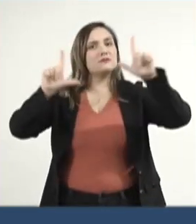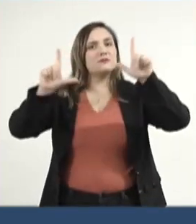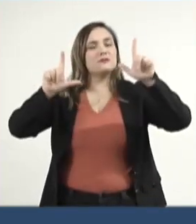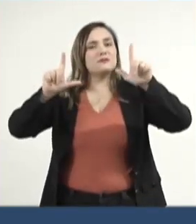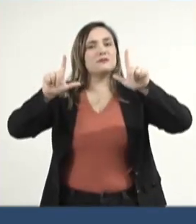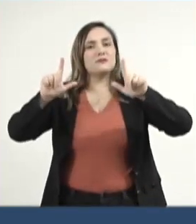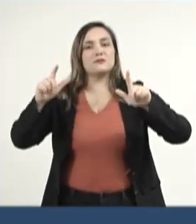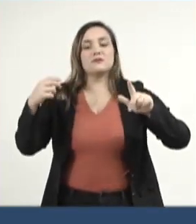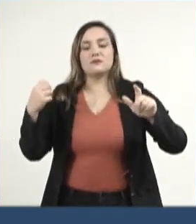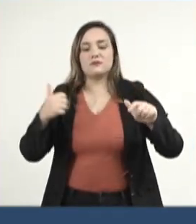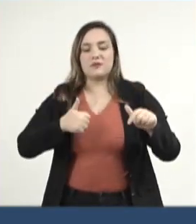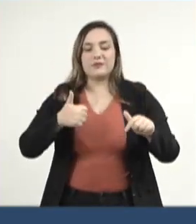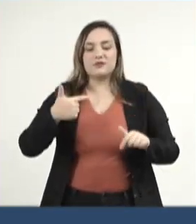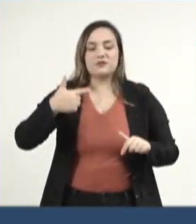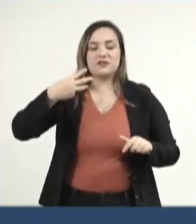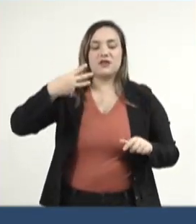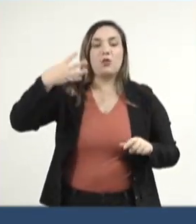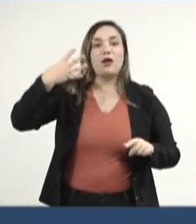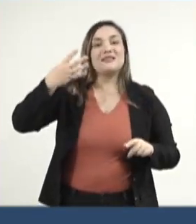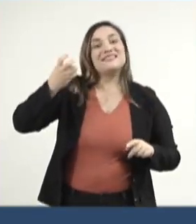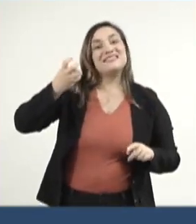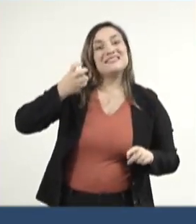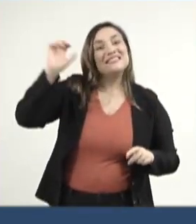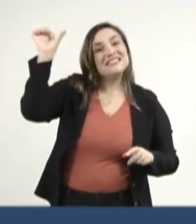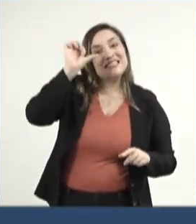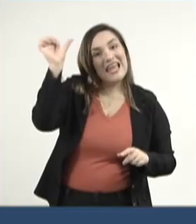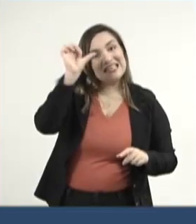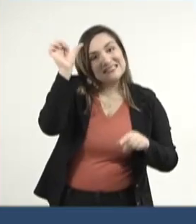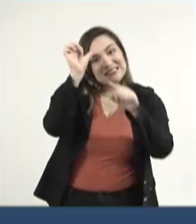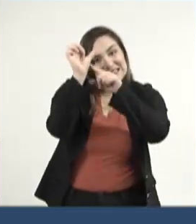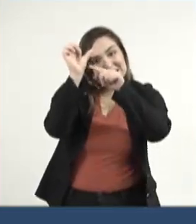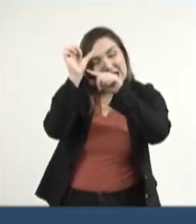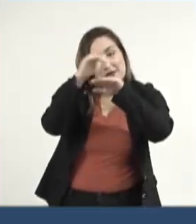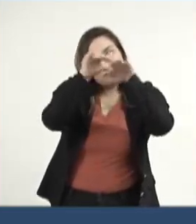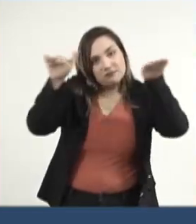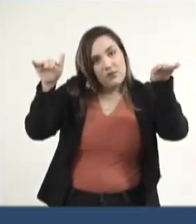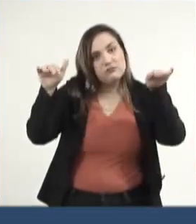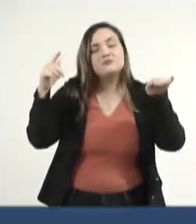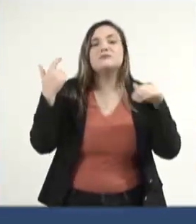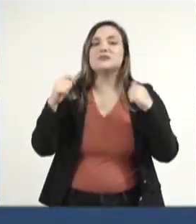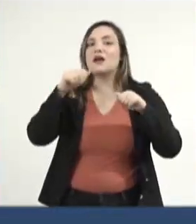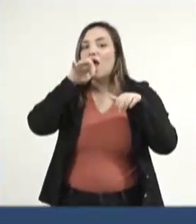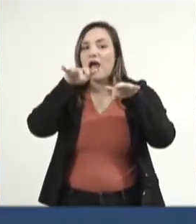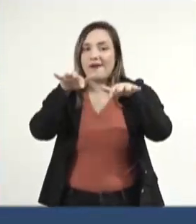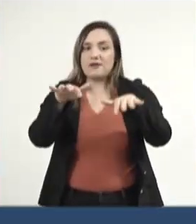do Hospital Regional de Mato Grosso do Sul. Muito obrigado, senhor presidente.